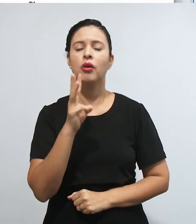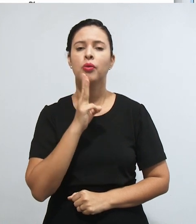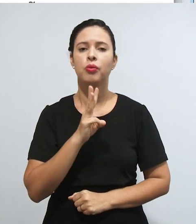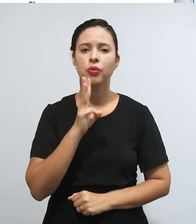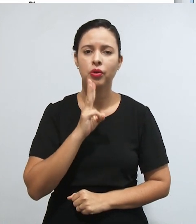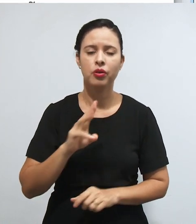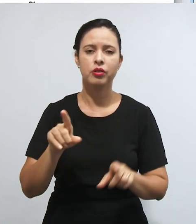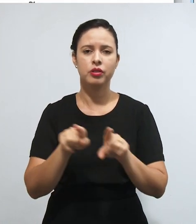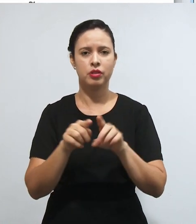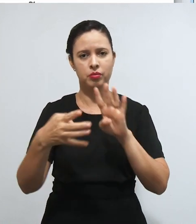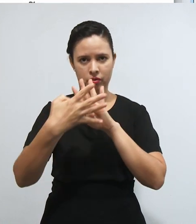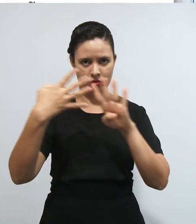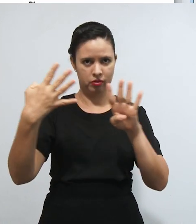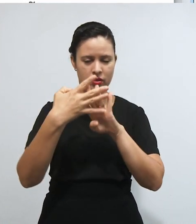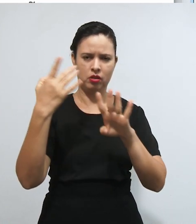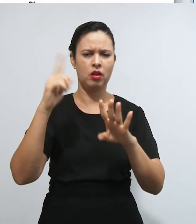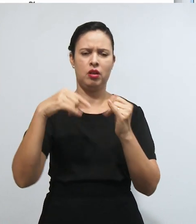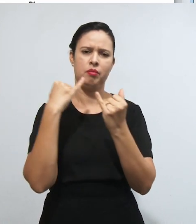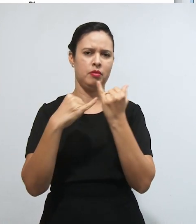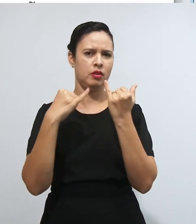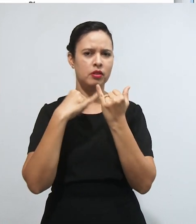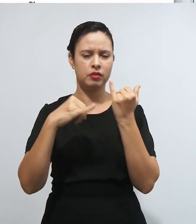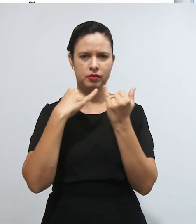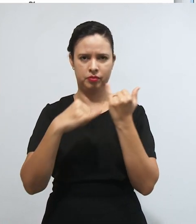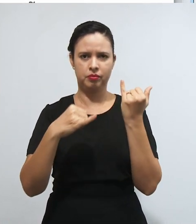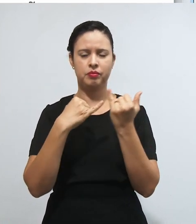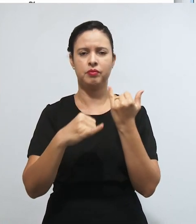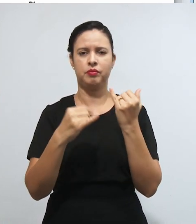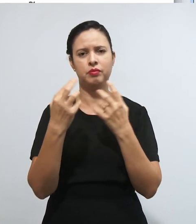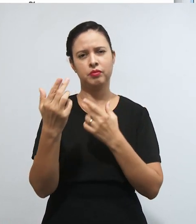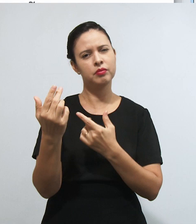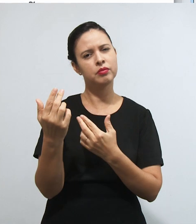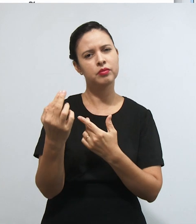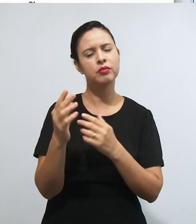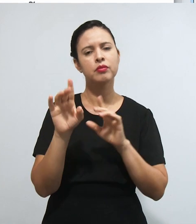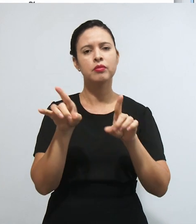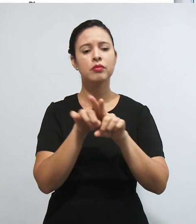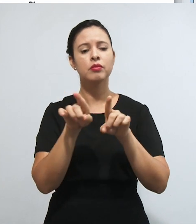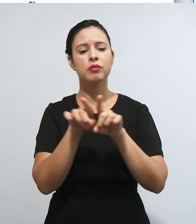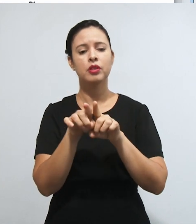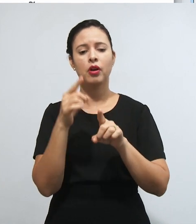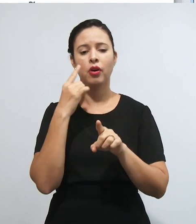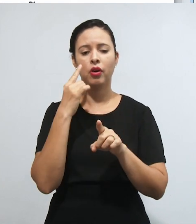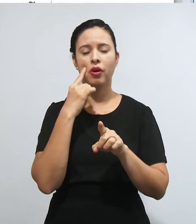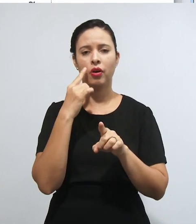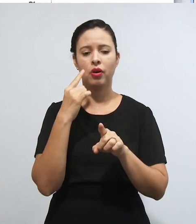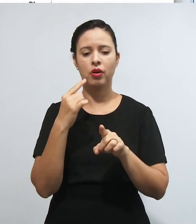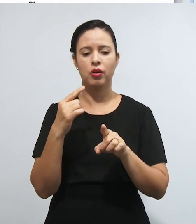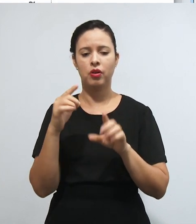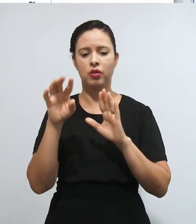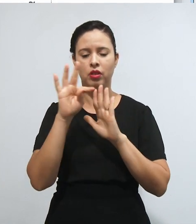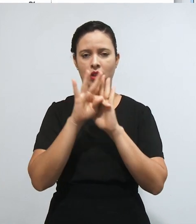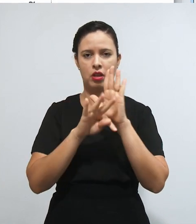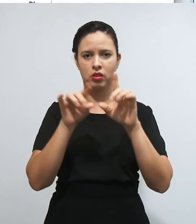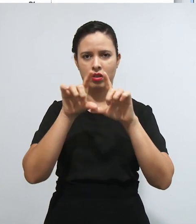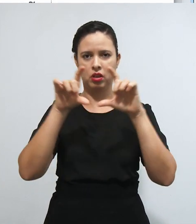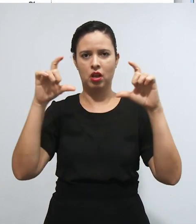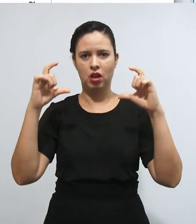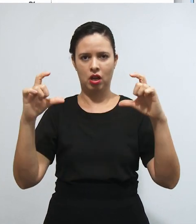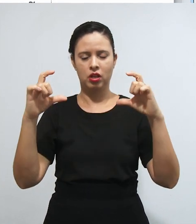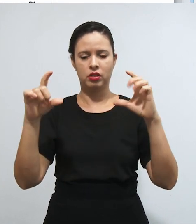Word e ao Excel. Tá? Então é muito similar aqui. A questão, eu vou até marcar aqui a caixa de texto, para vocês